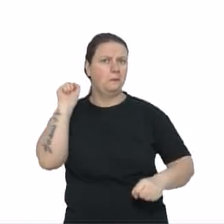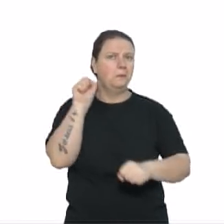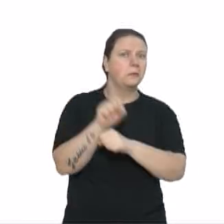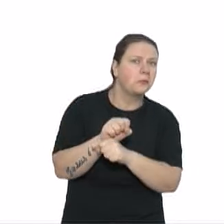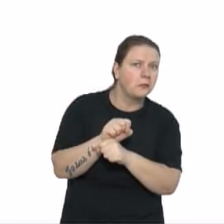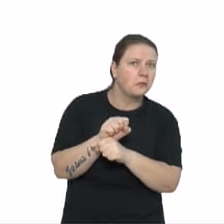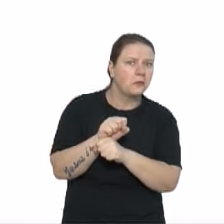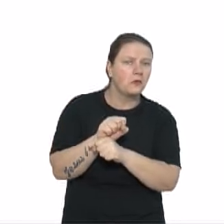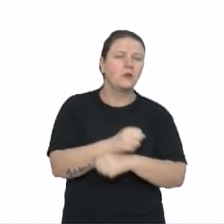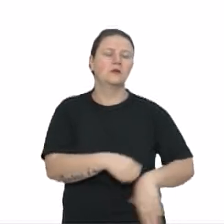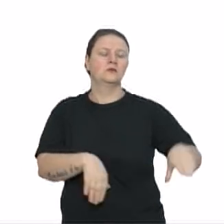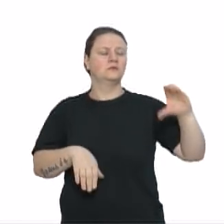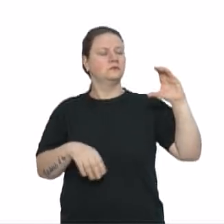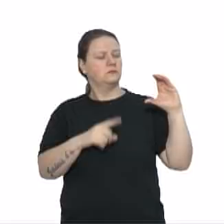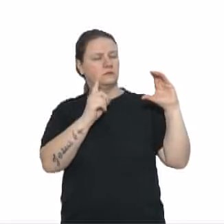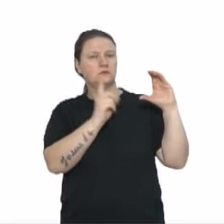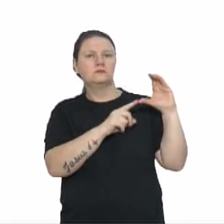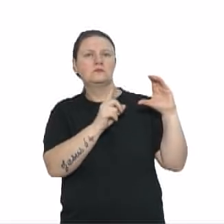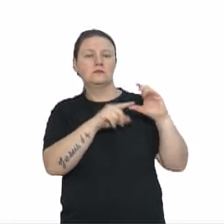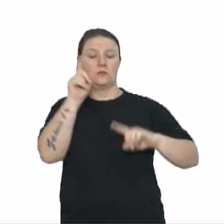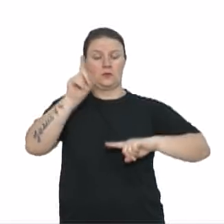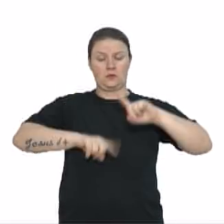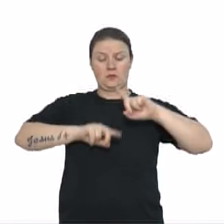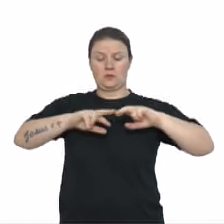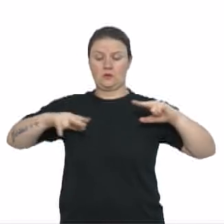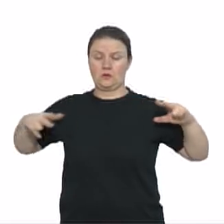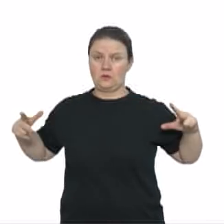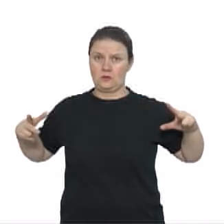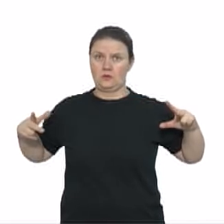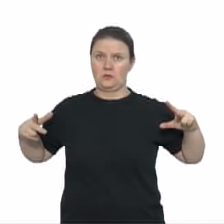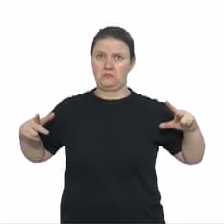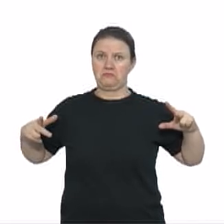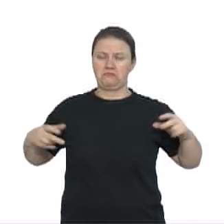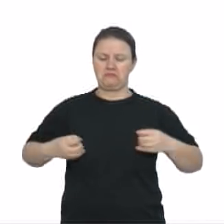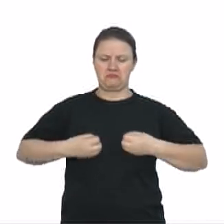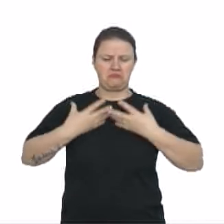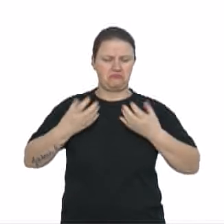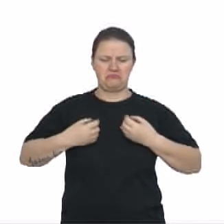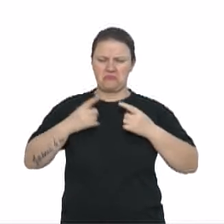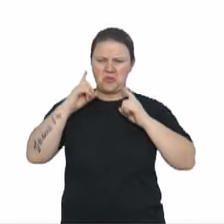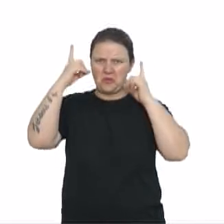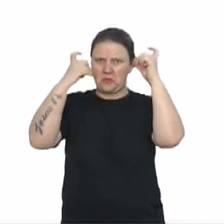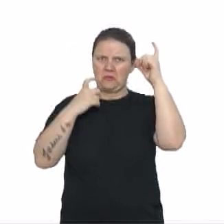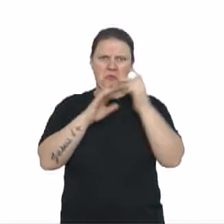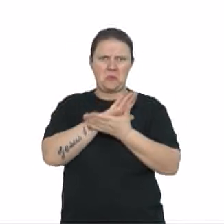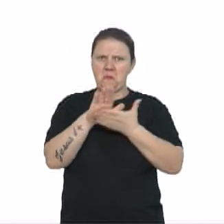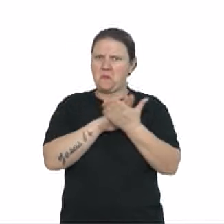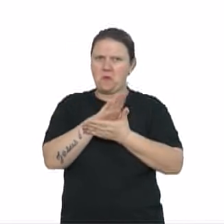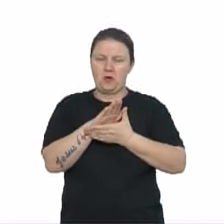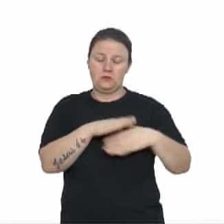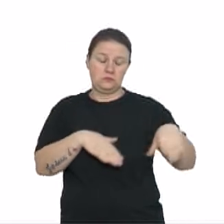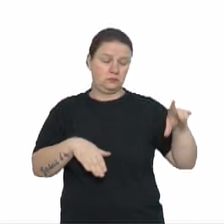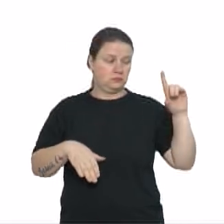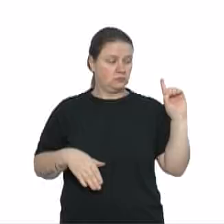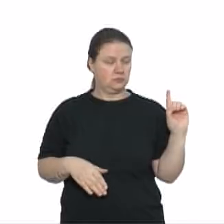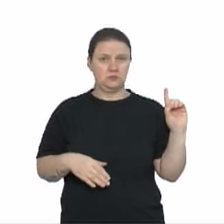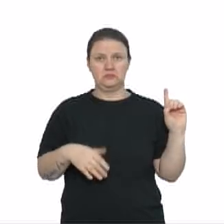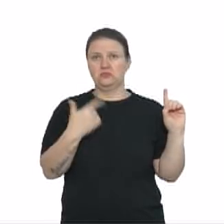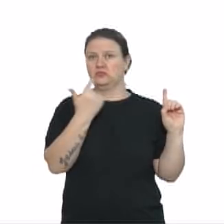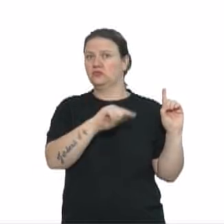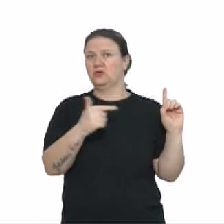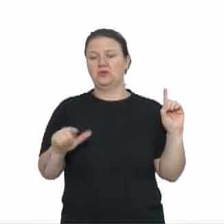imóvel, C, uma materialidade sem expressividade, D, não é